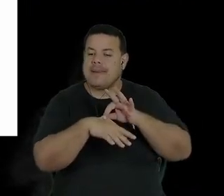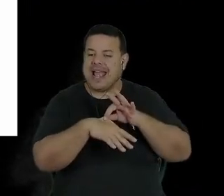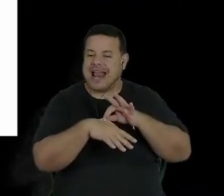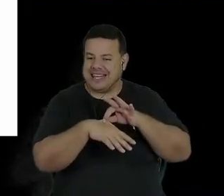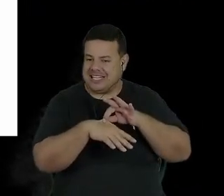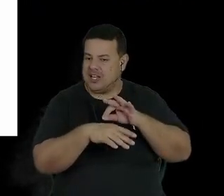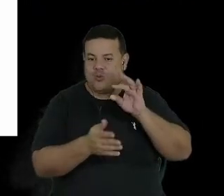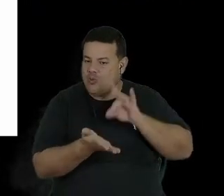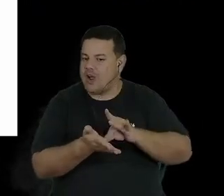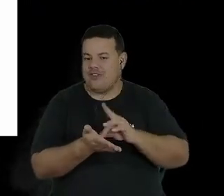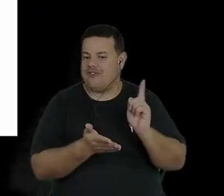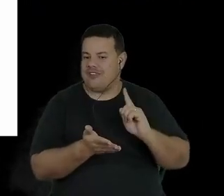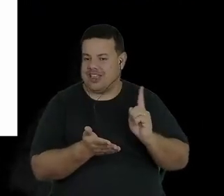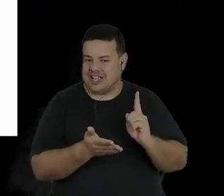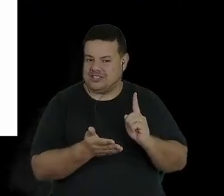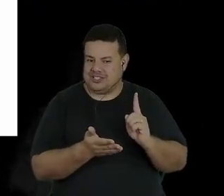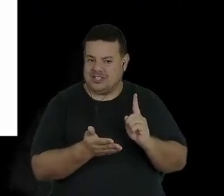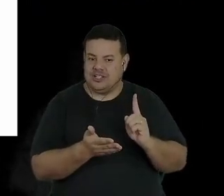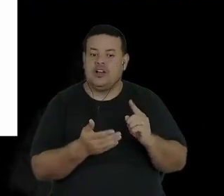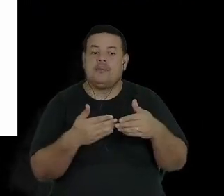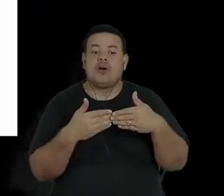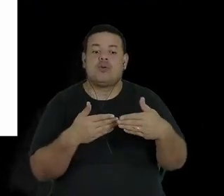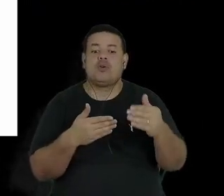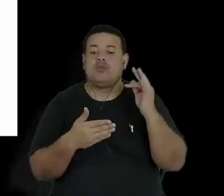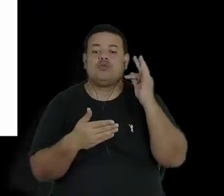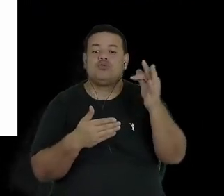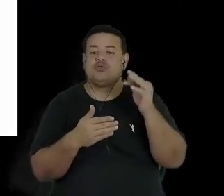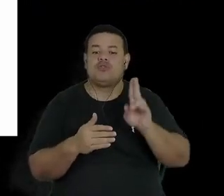uso? Em 3 anos